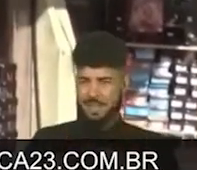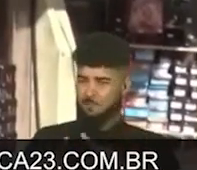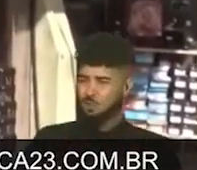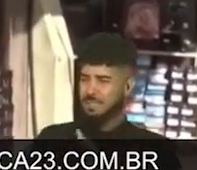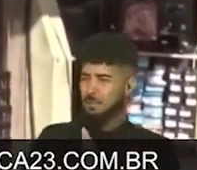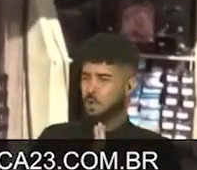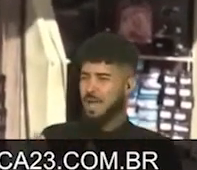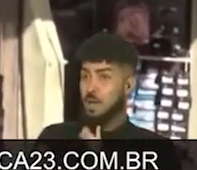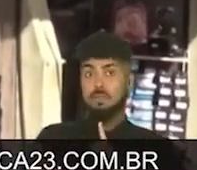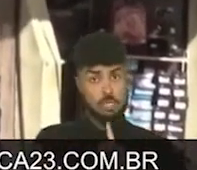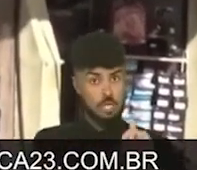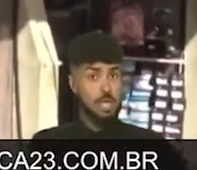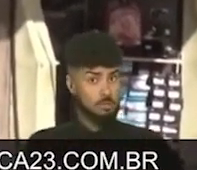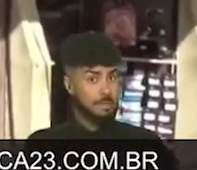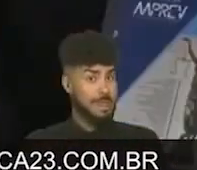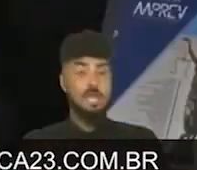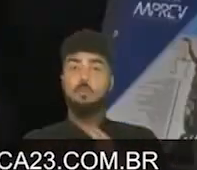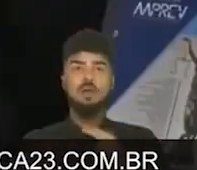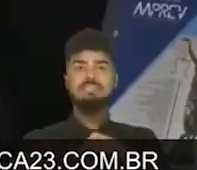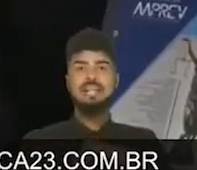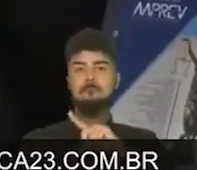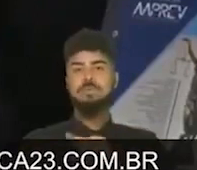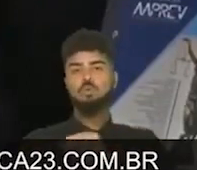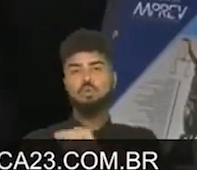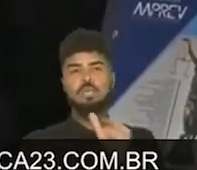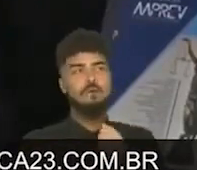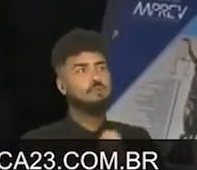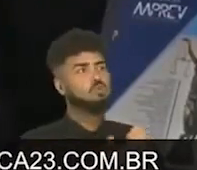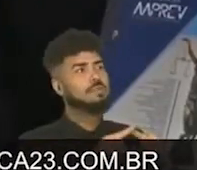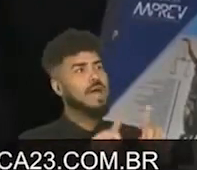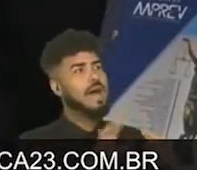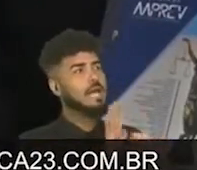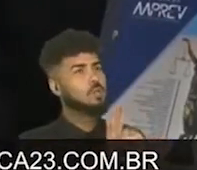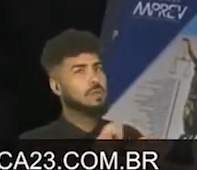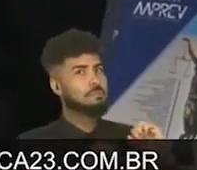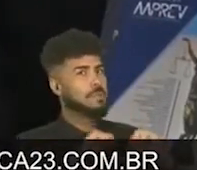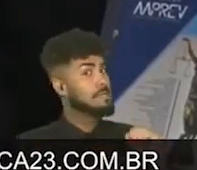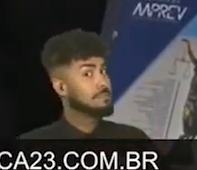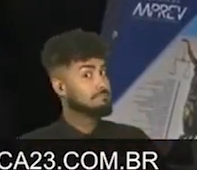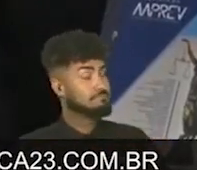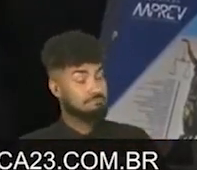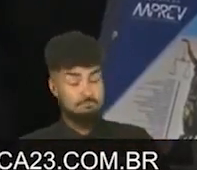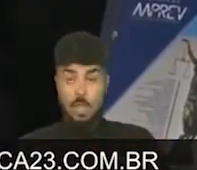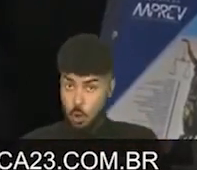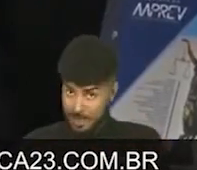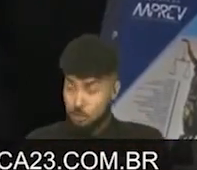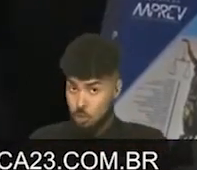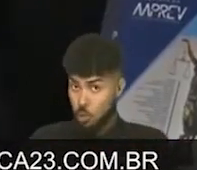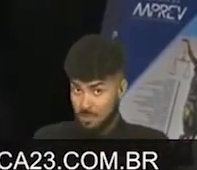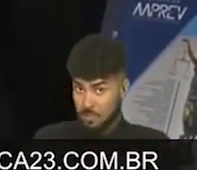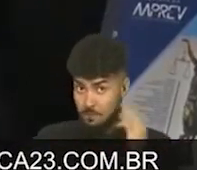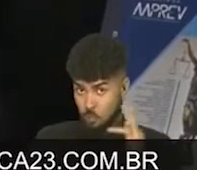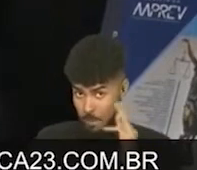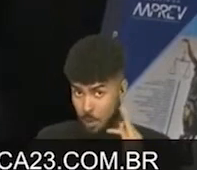salário diferente dos efetivos da empresa. É obrigatória, não é, a contratação formal. Esse trabalhador tem direito